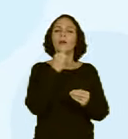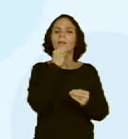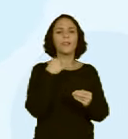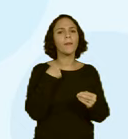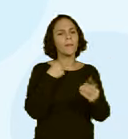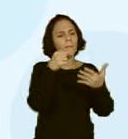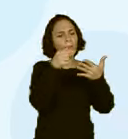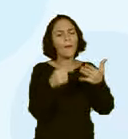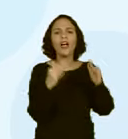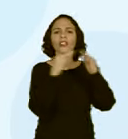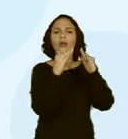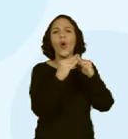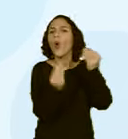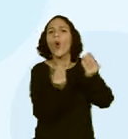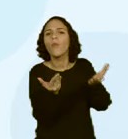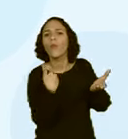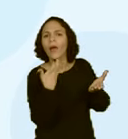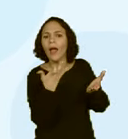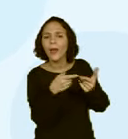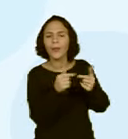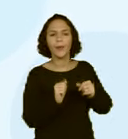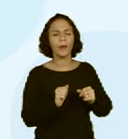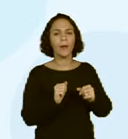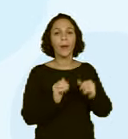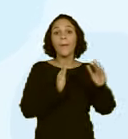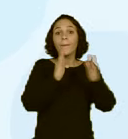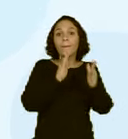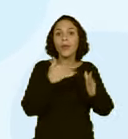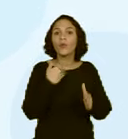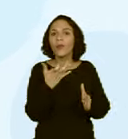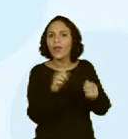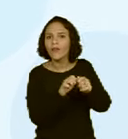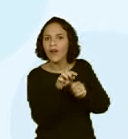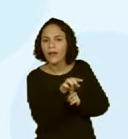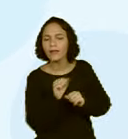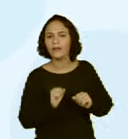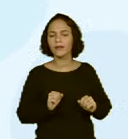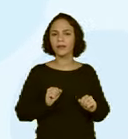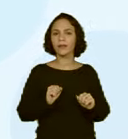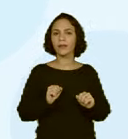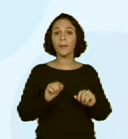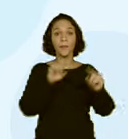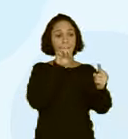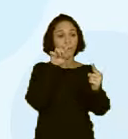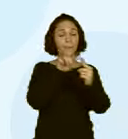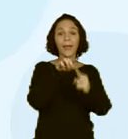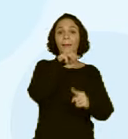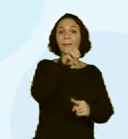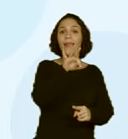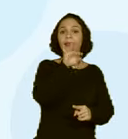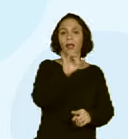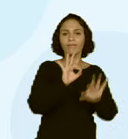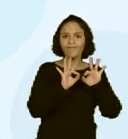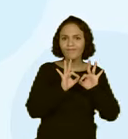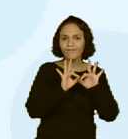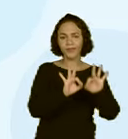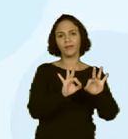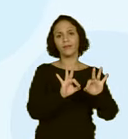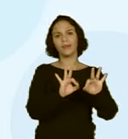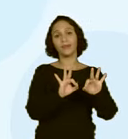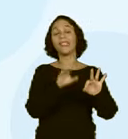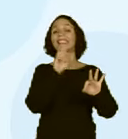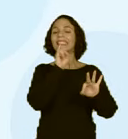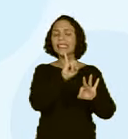quero comprar, né? Quando que eu quero realizar, né? Qual é a meta, né? Ele se torna uma meta quando